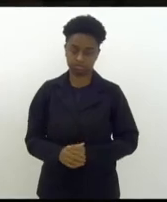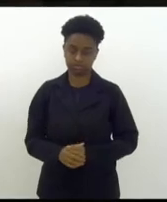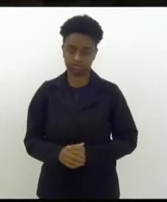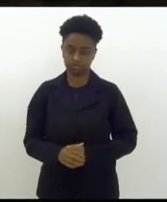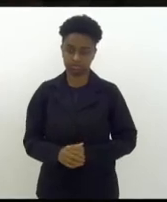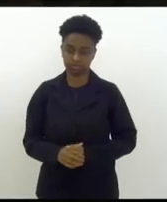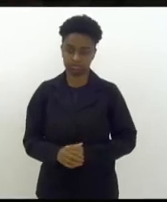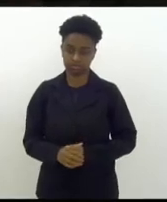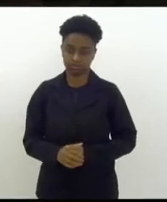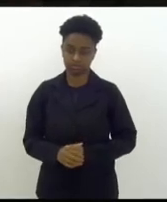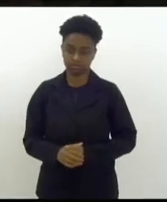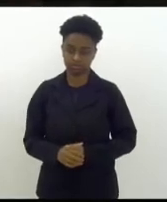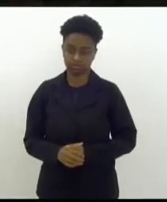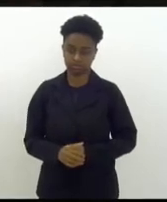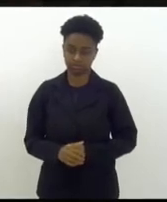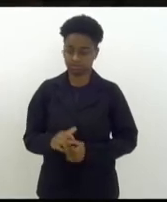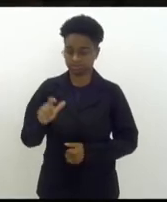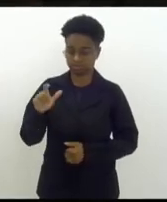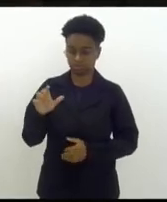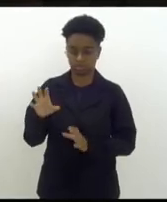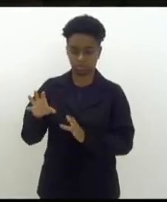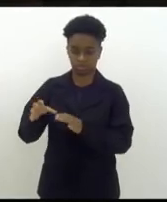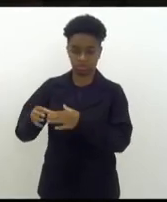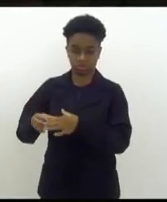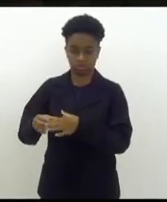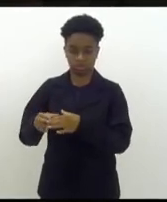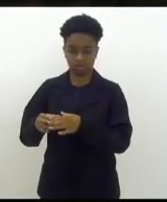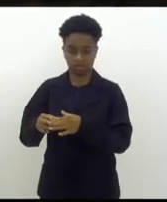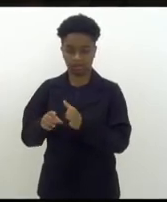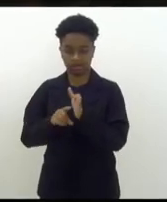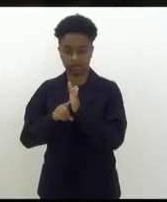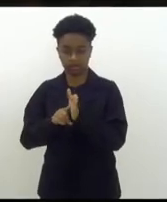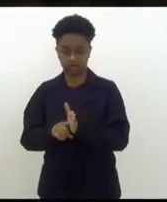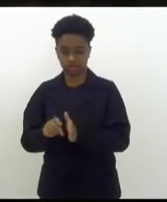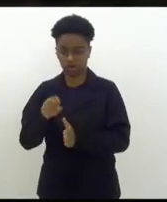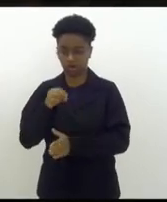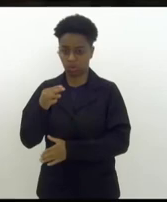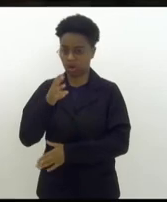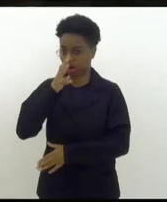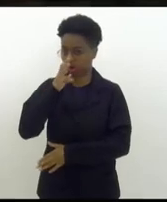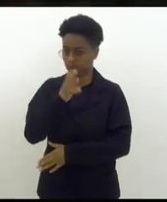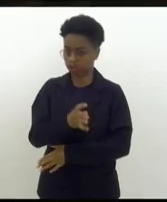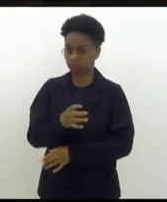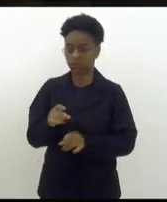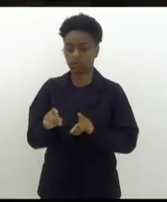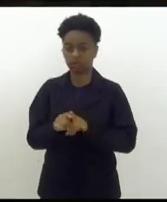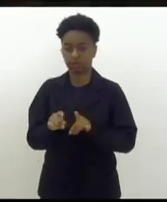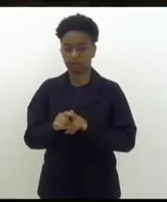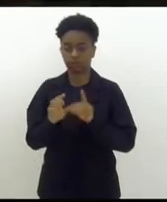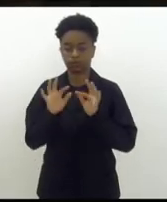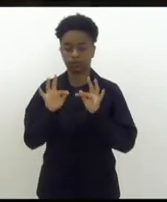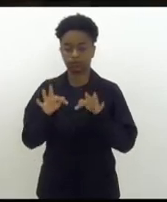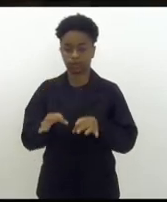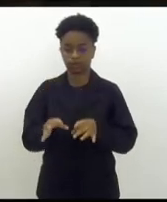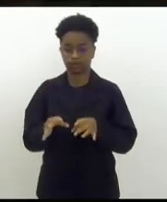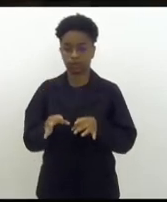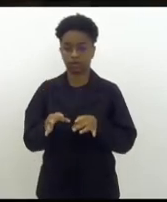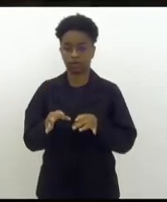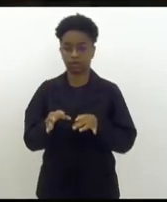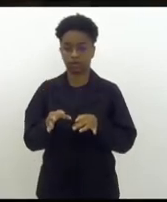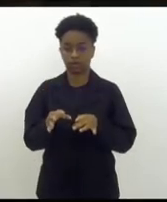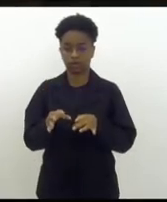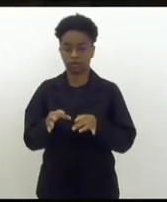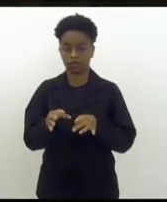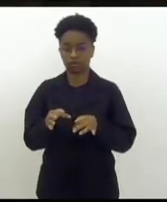a quem investiga ou quem acusa e em forma final na